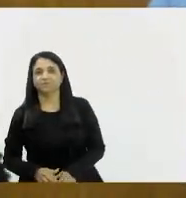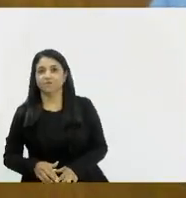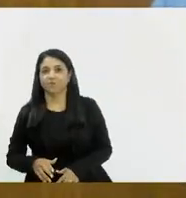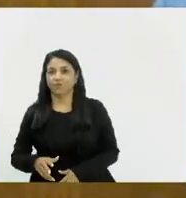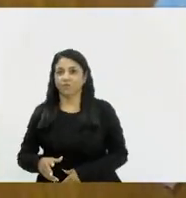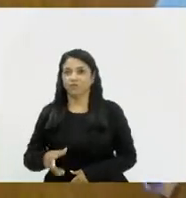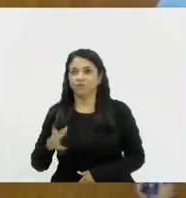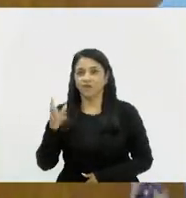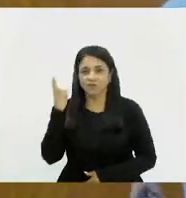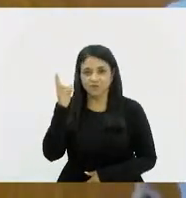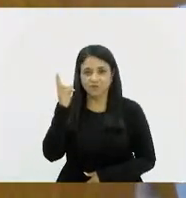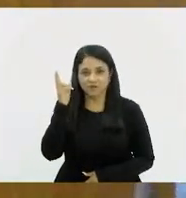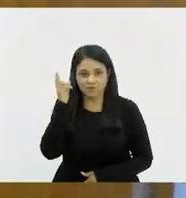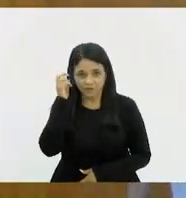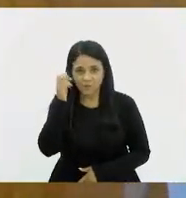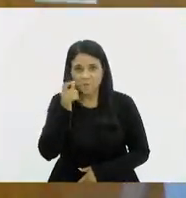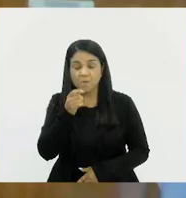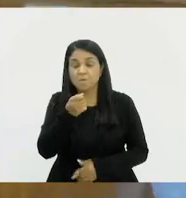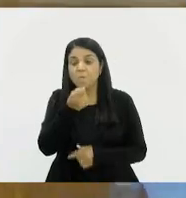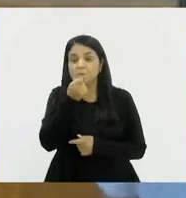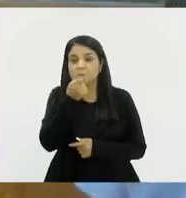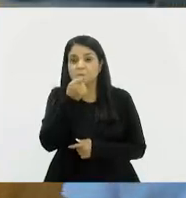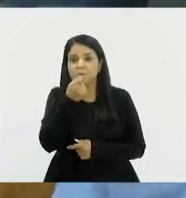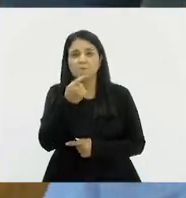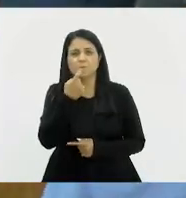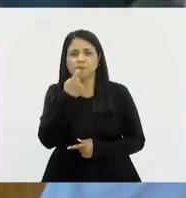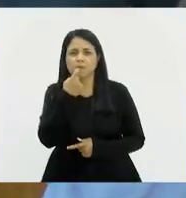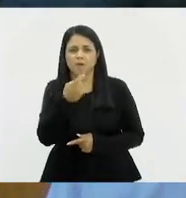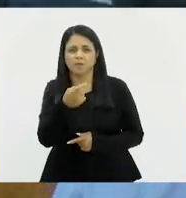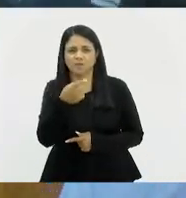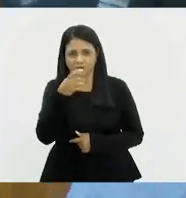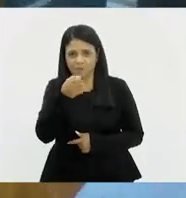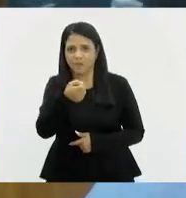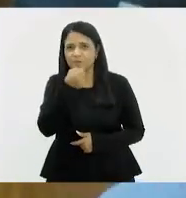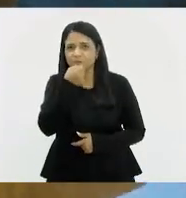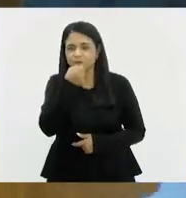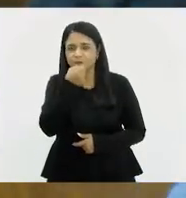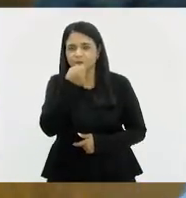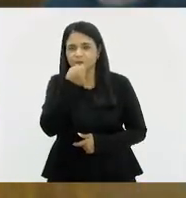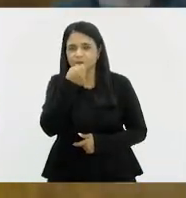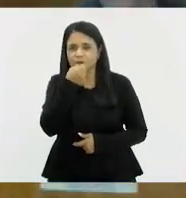Fala perto. Fala mais perto do microfone, por gentileza.